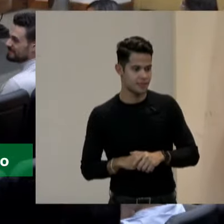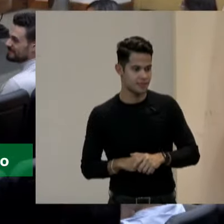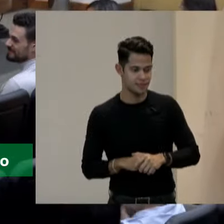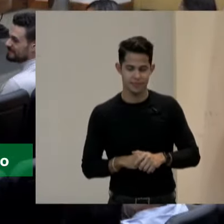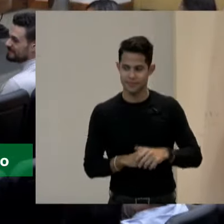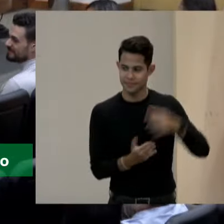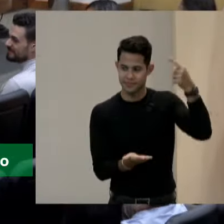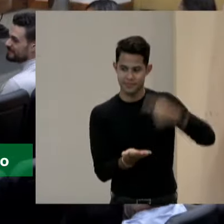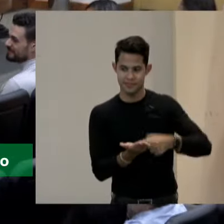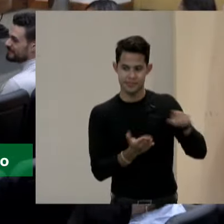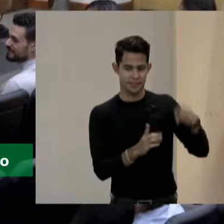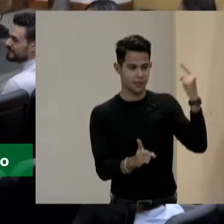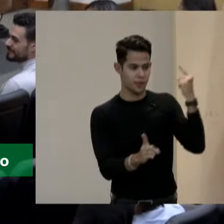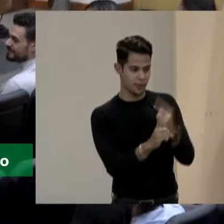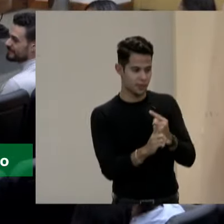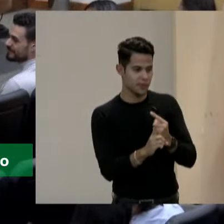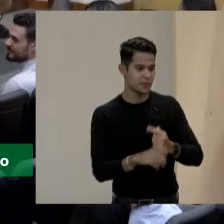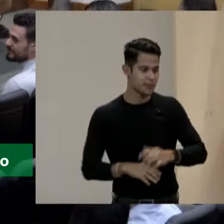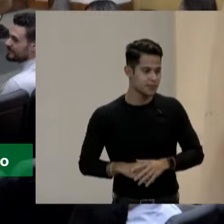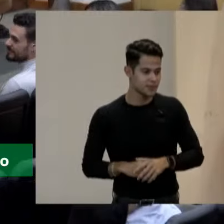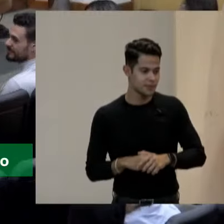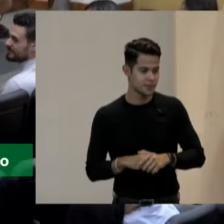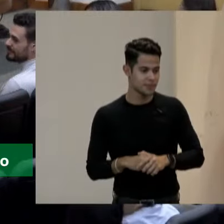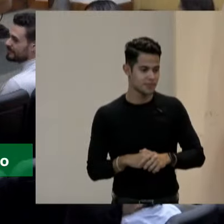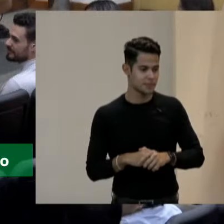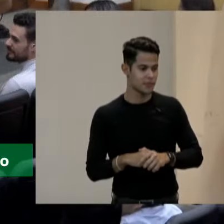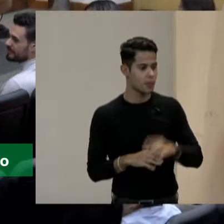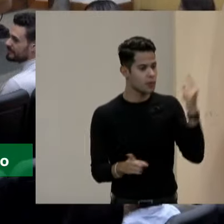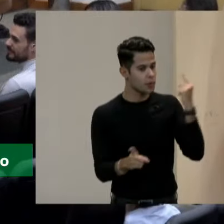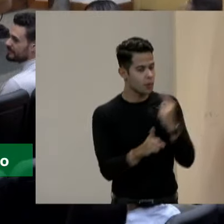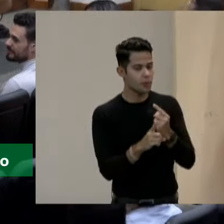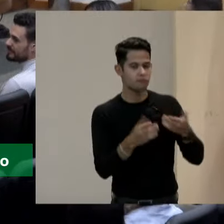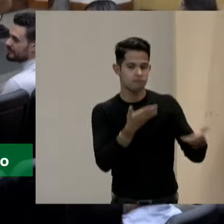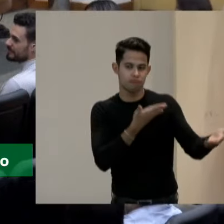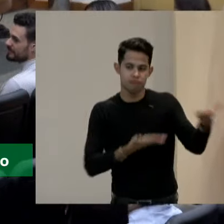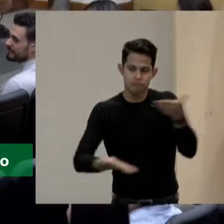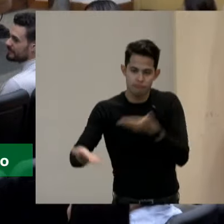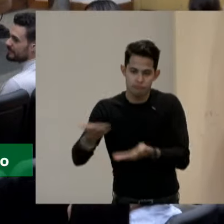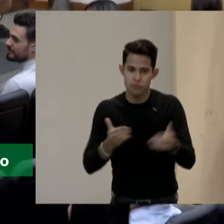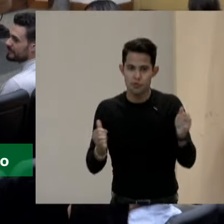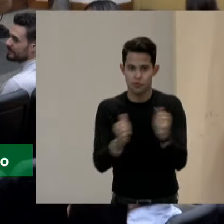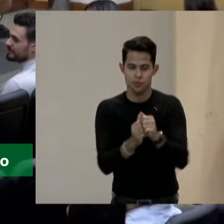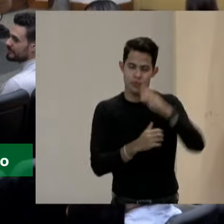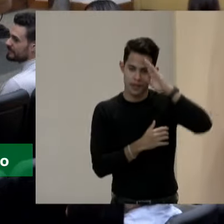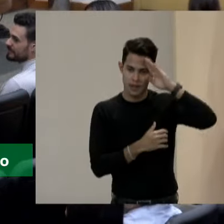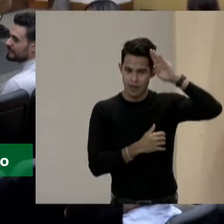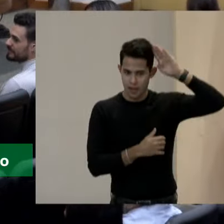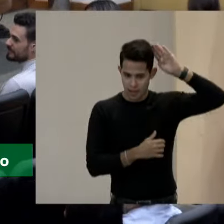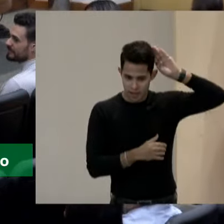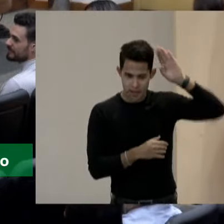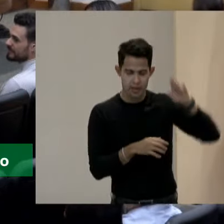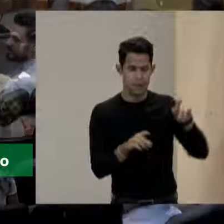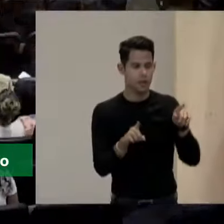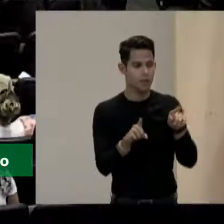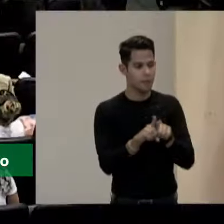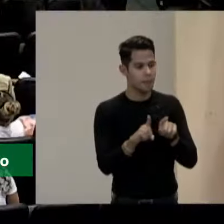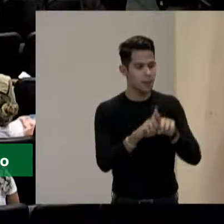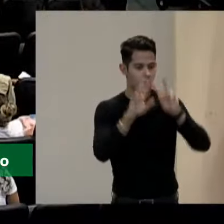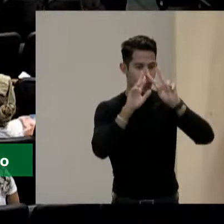Esse encontro afetivo, acadêmico, sobretudo